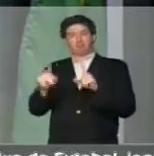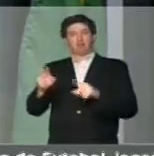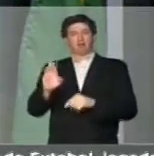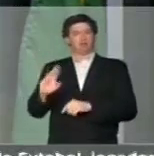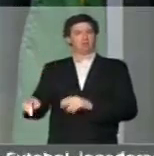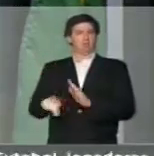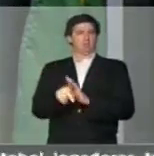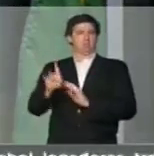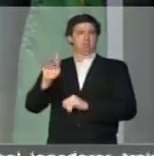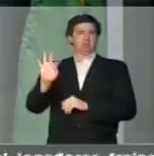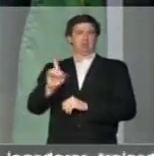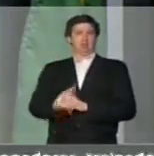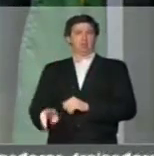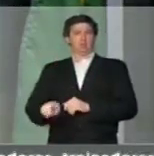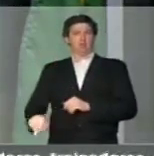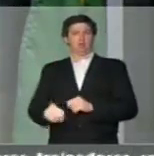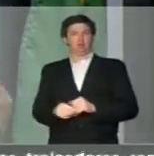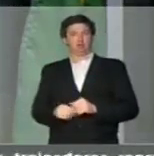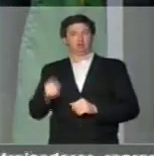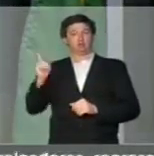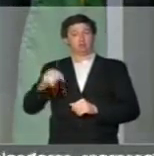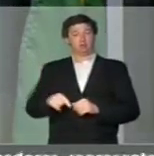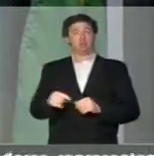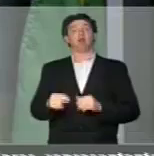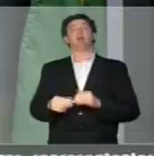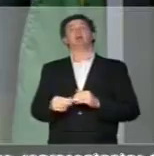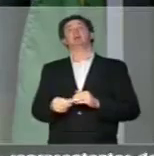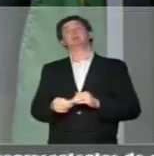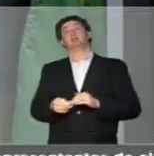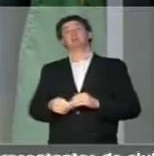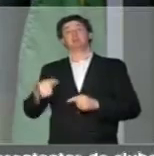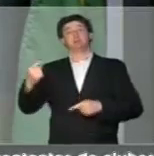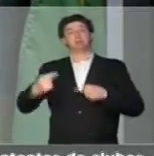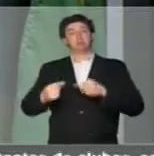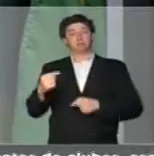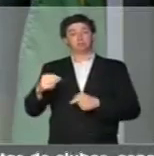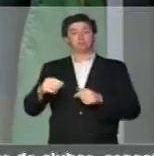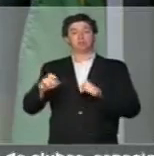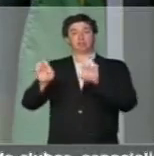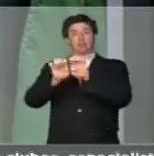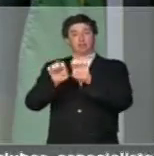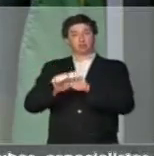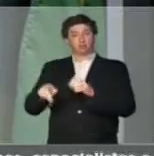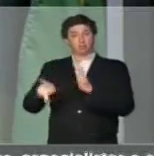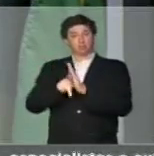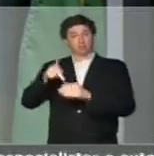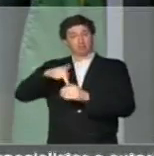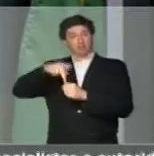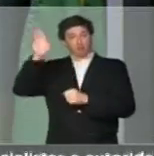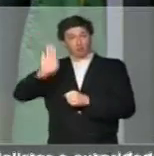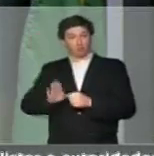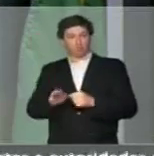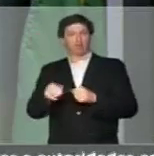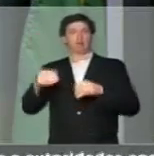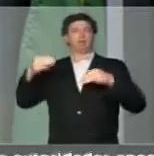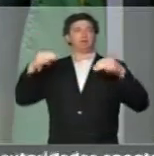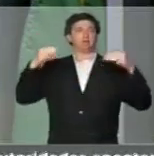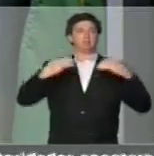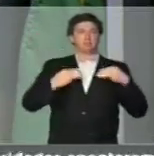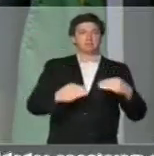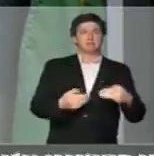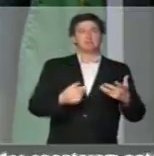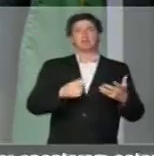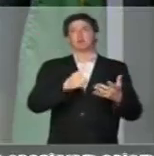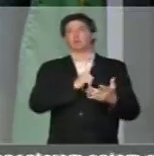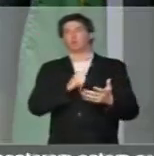PT. Vinha de uma passagem na estrutura da Petrobras e no Ministério, à época